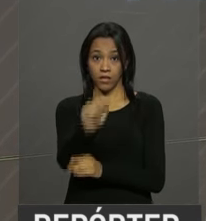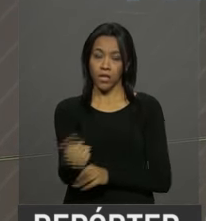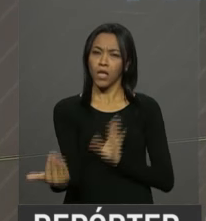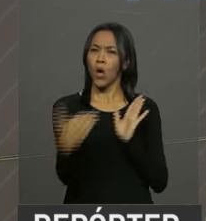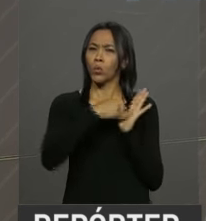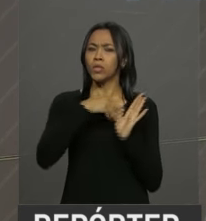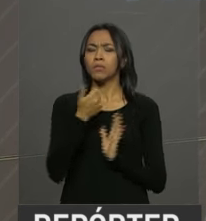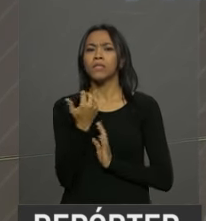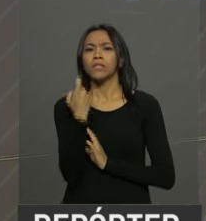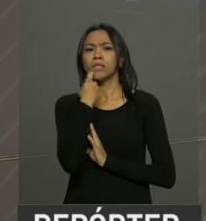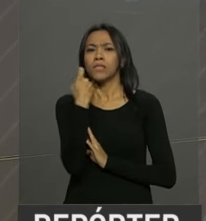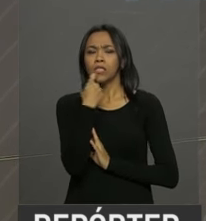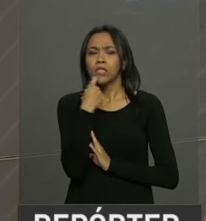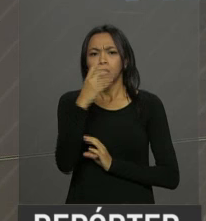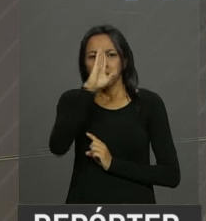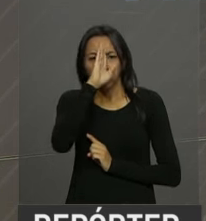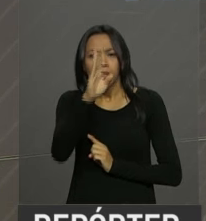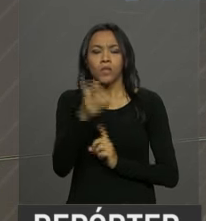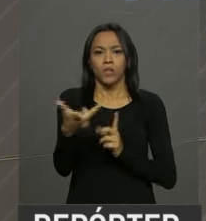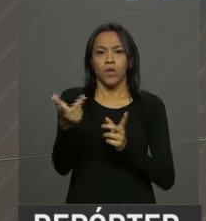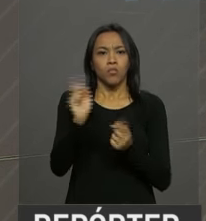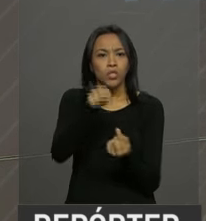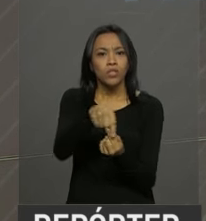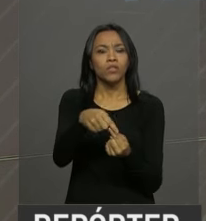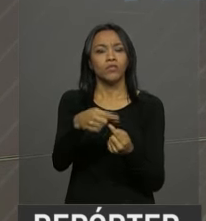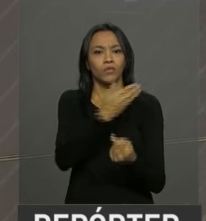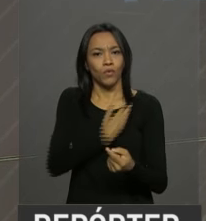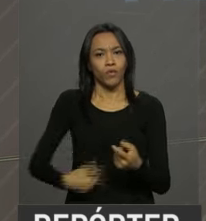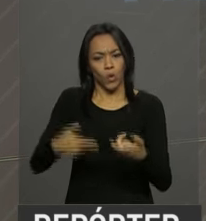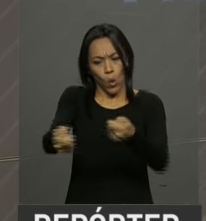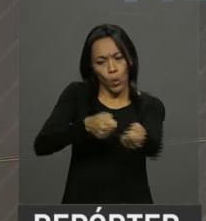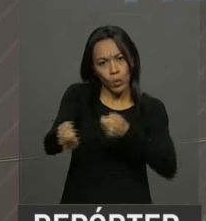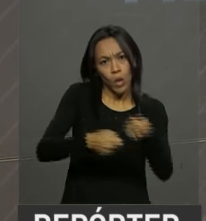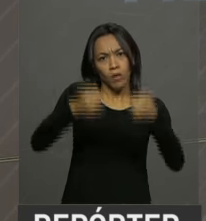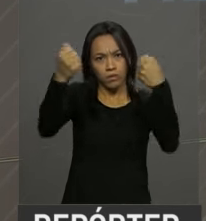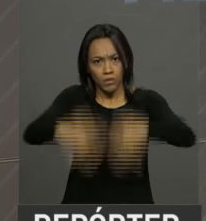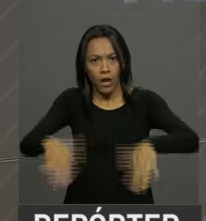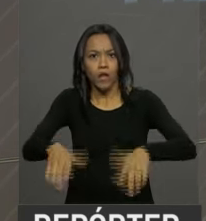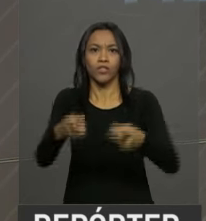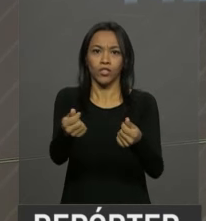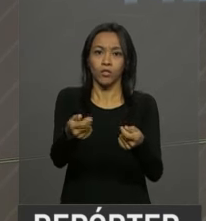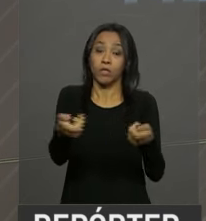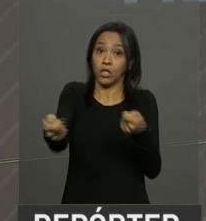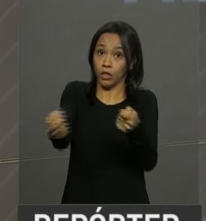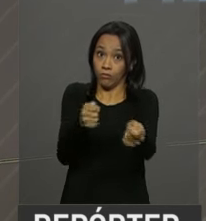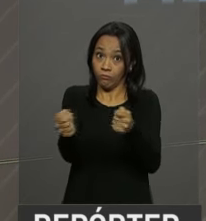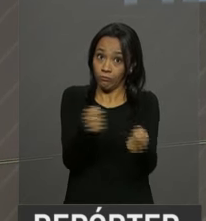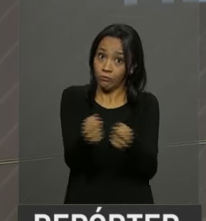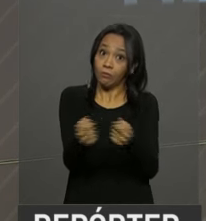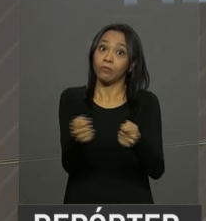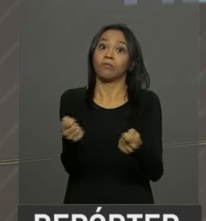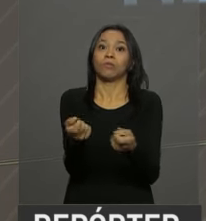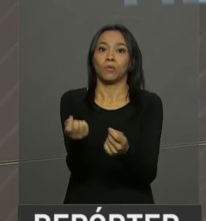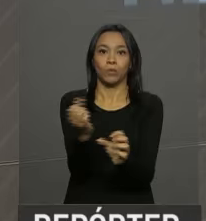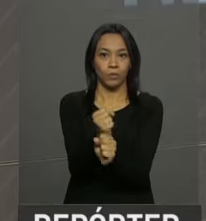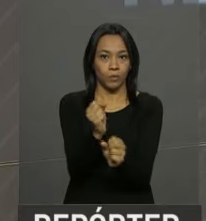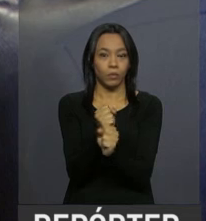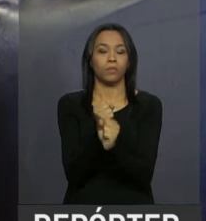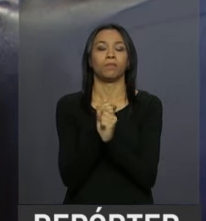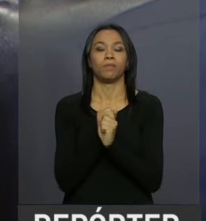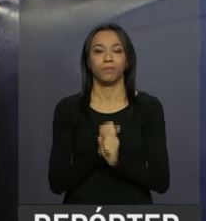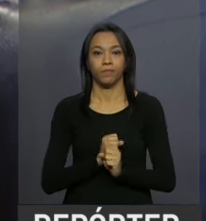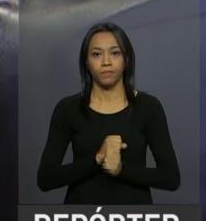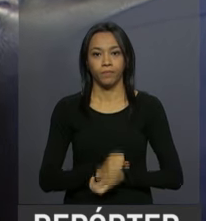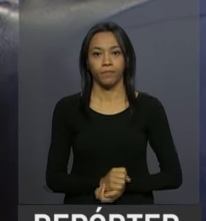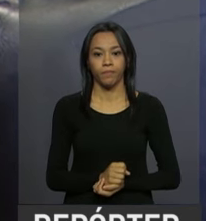que as prioridades do governo são controlar o crescimento das despesas e reequilibrar as contas públicas. Tem que